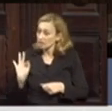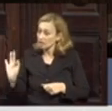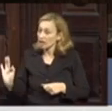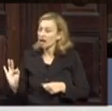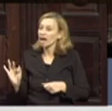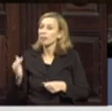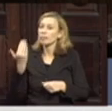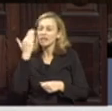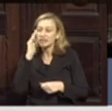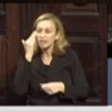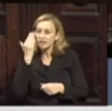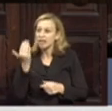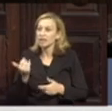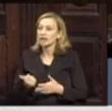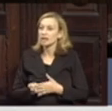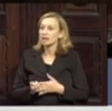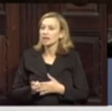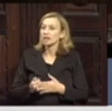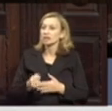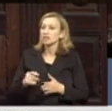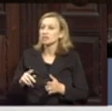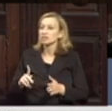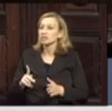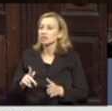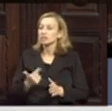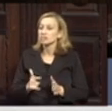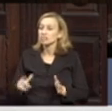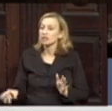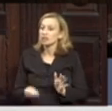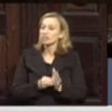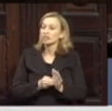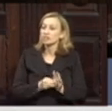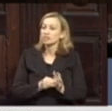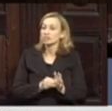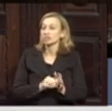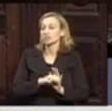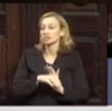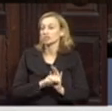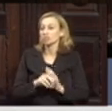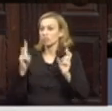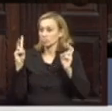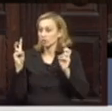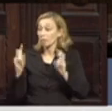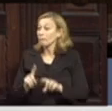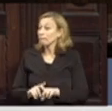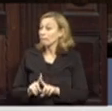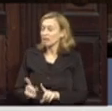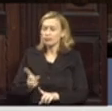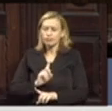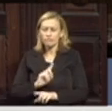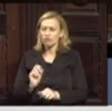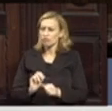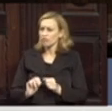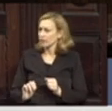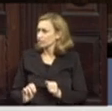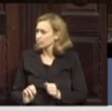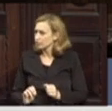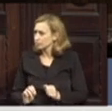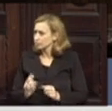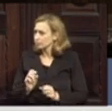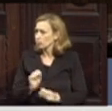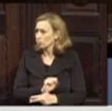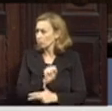Se ele entende que a matéria é inconstitucional, o que deve fazer o governador é